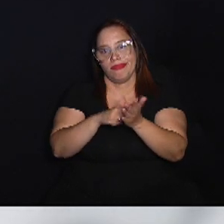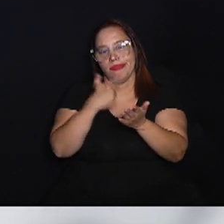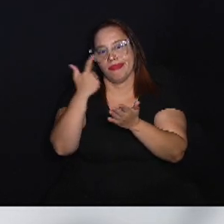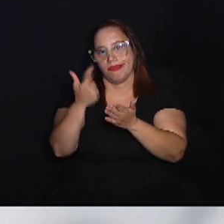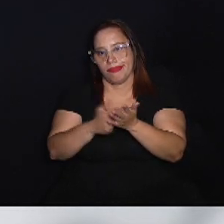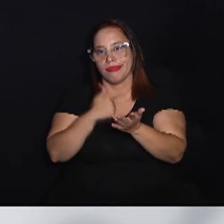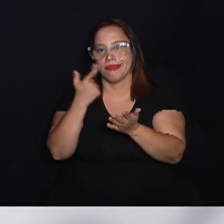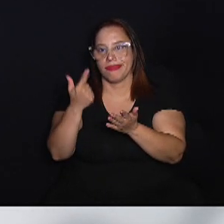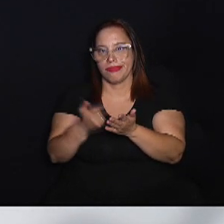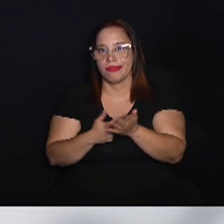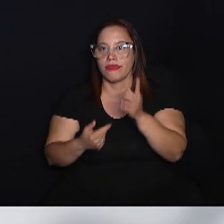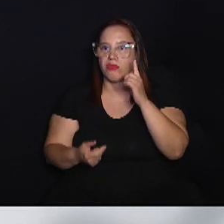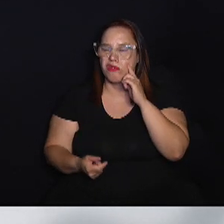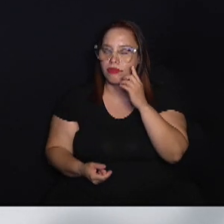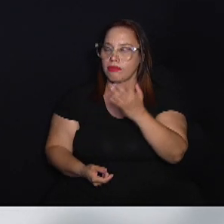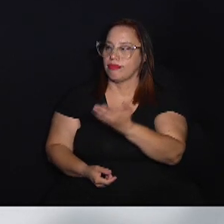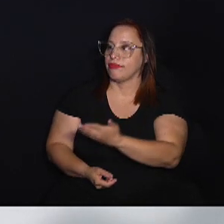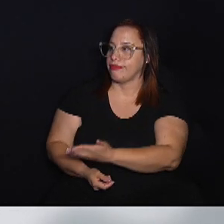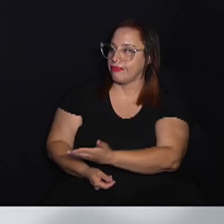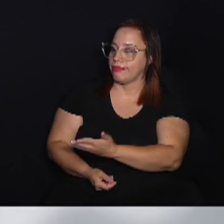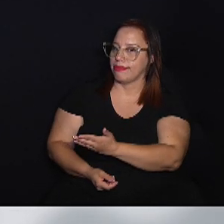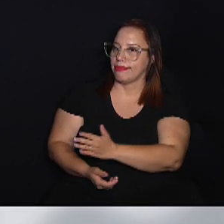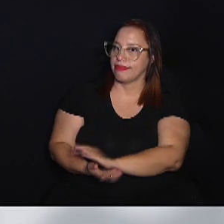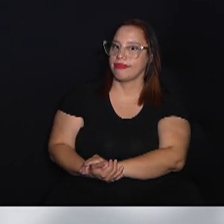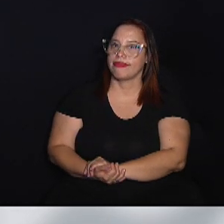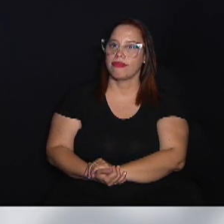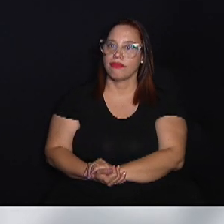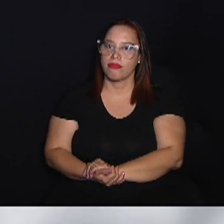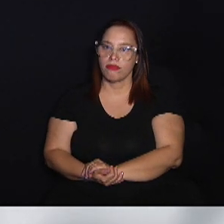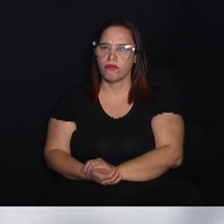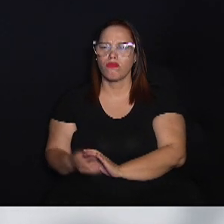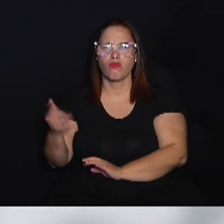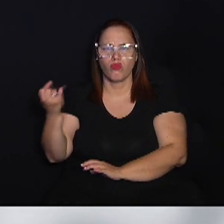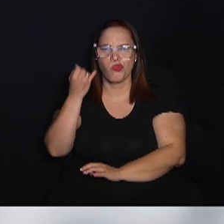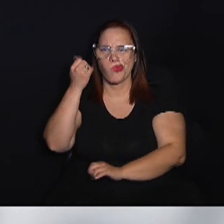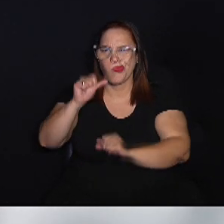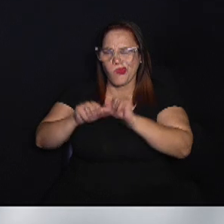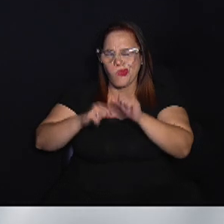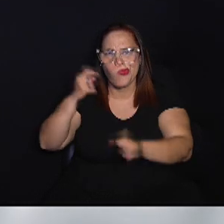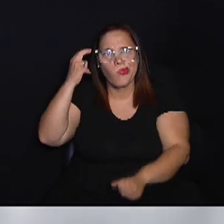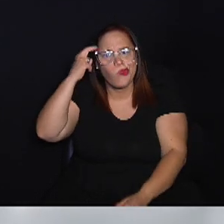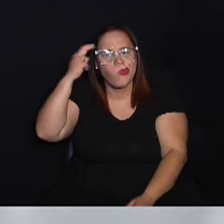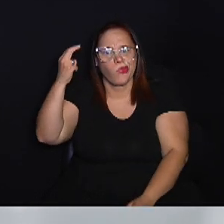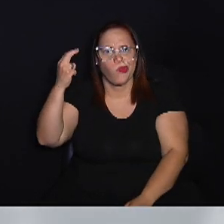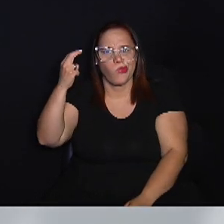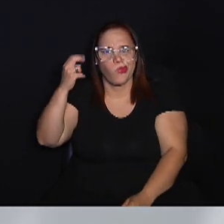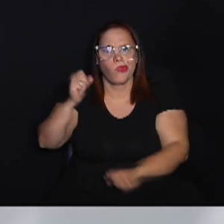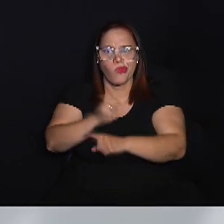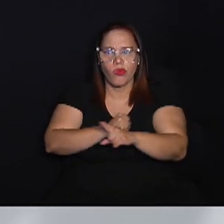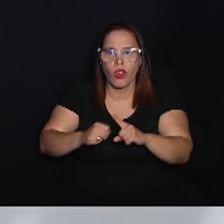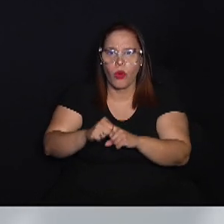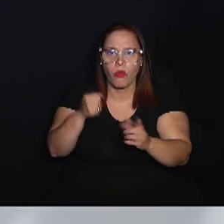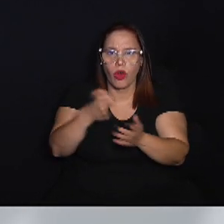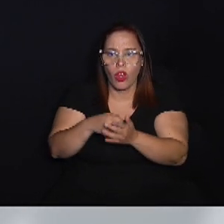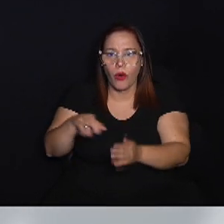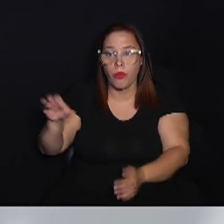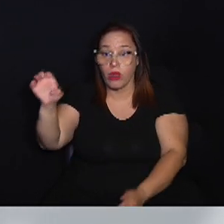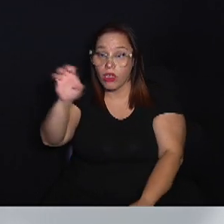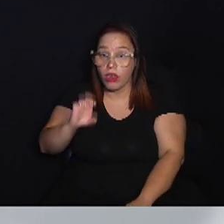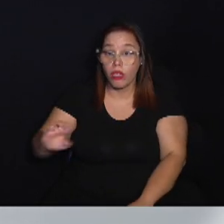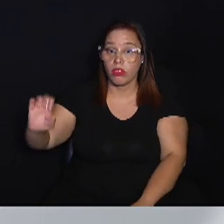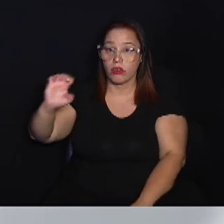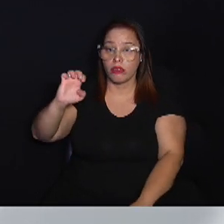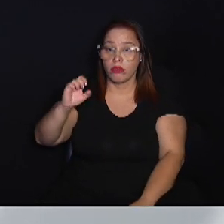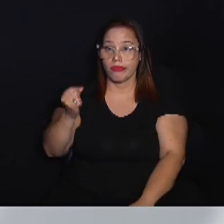dos livros. A partir dos séculos 13 e 14, importantes mudanças intelectuais e sociais afetaram a Europa.